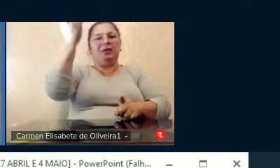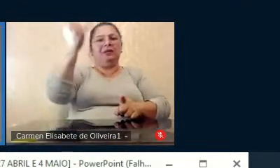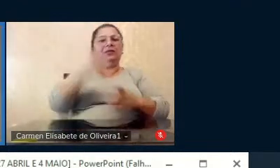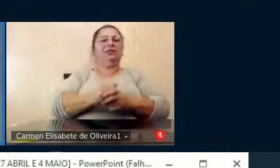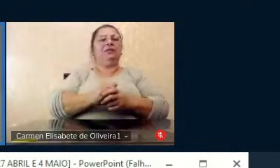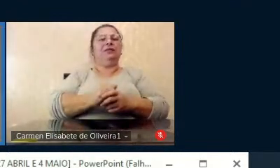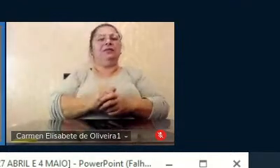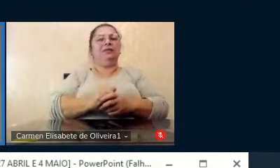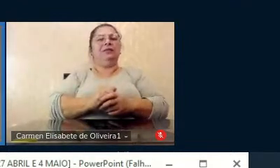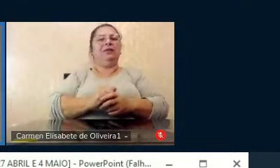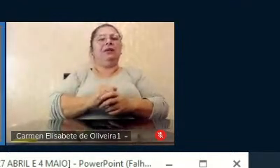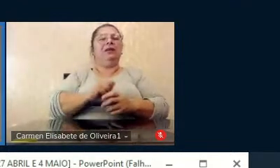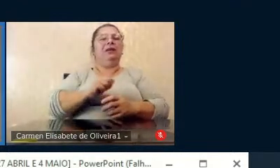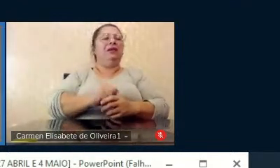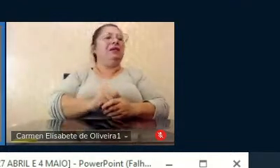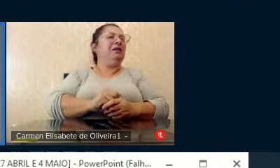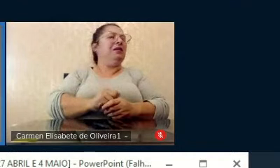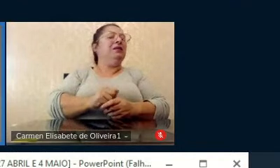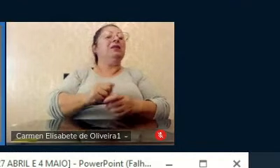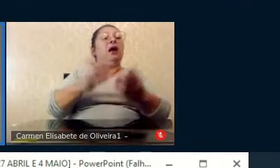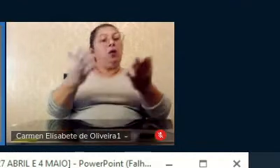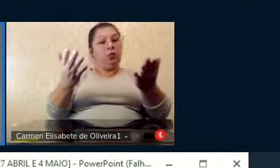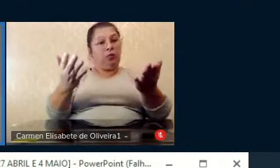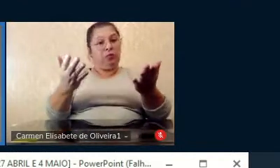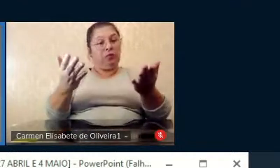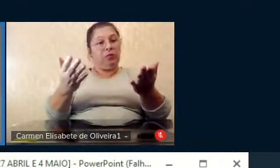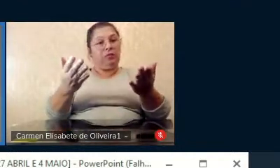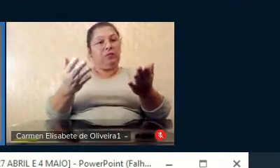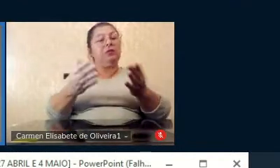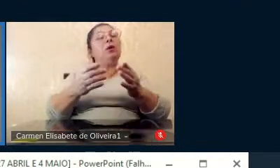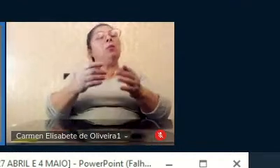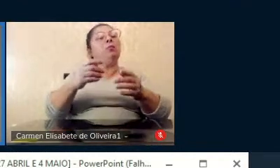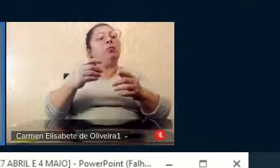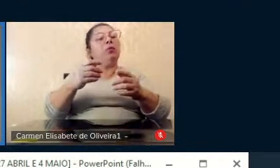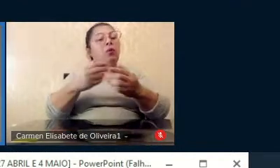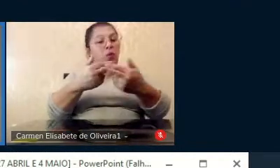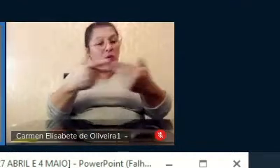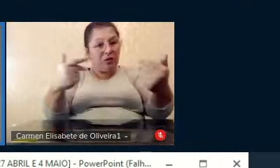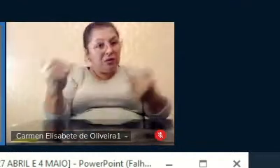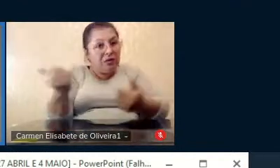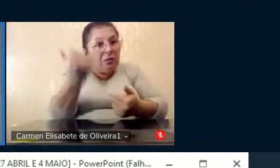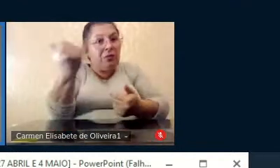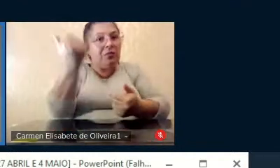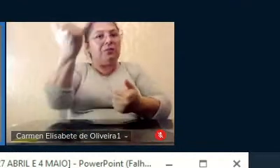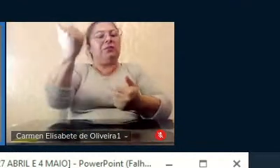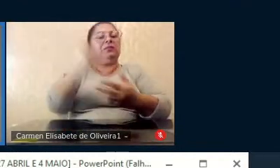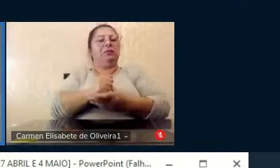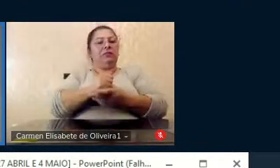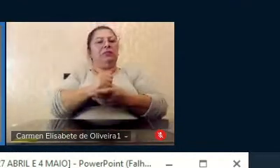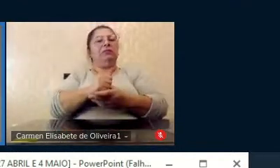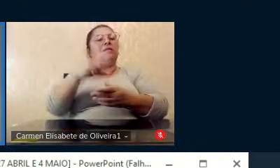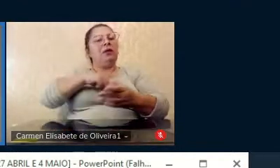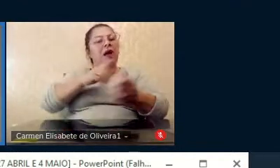NEADUNE. Então, essas questões, assim, são muito importantes, porque dão mais acessibilidade,